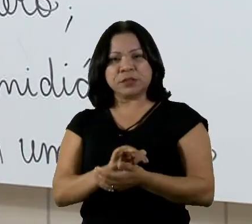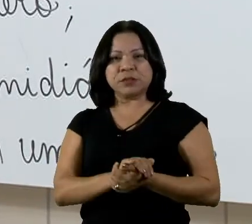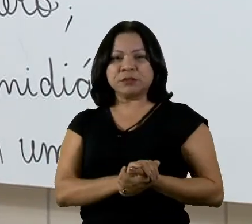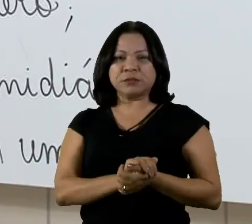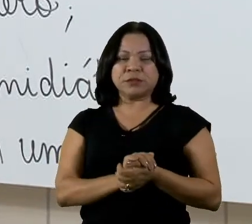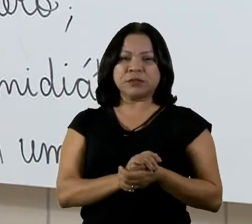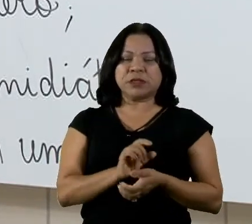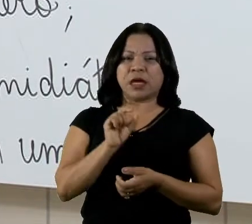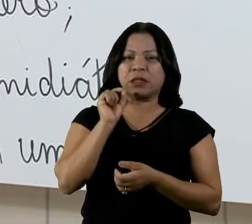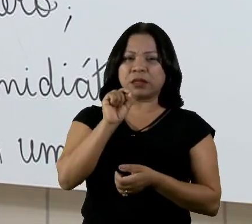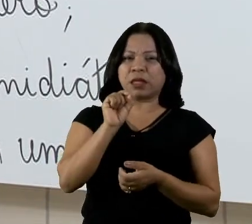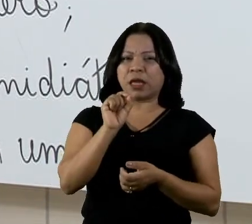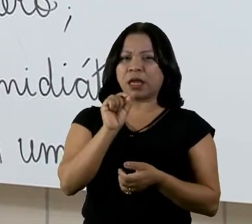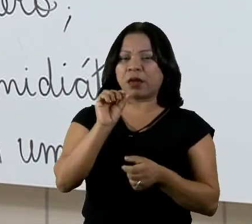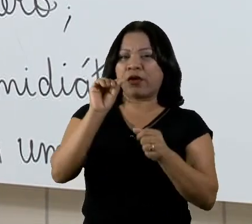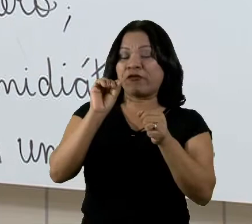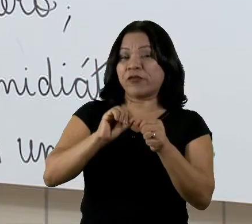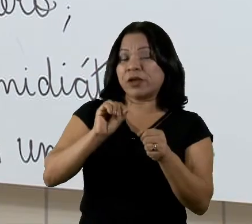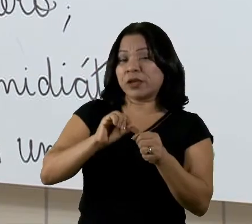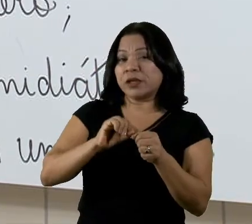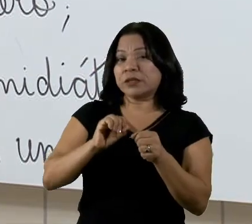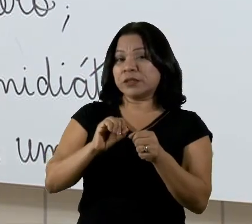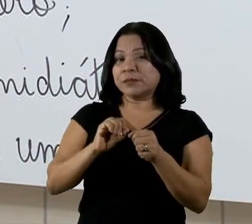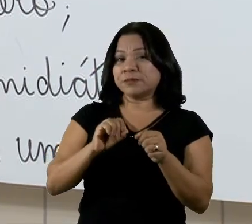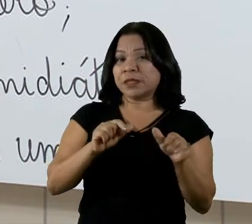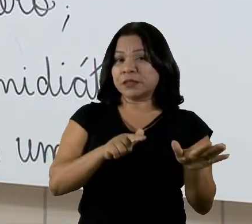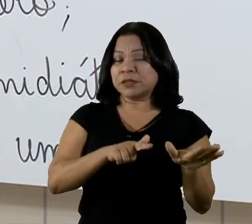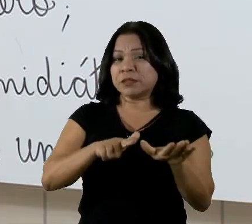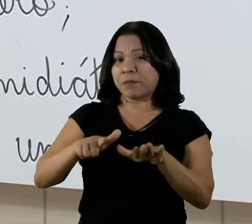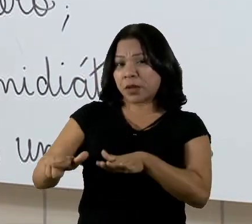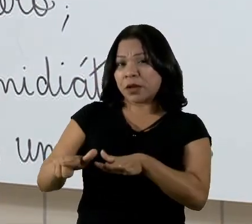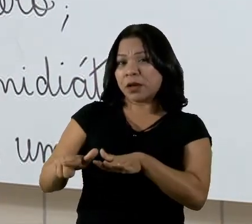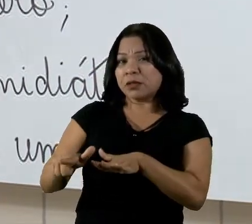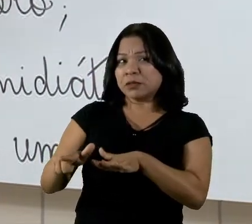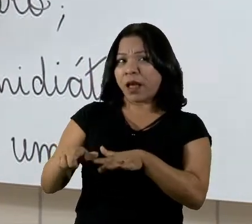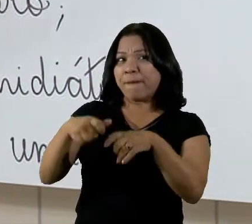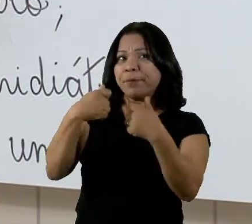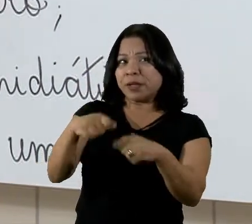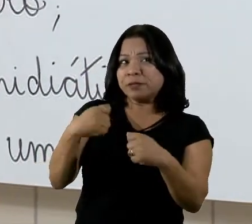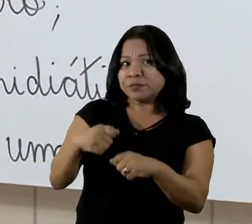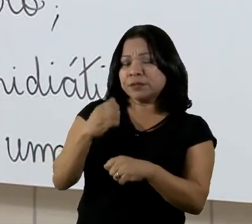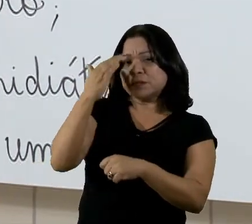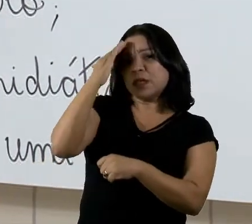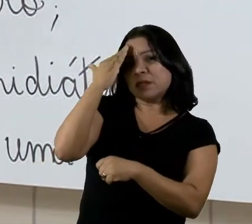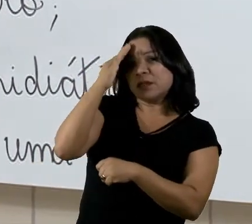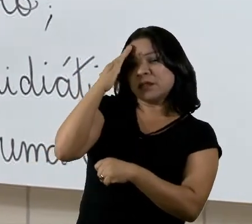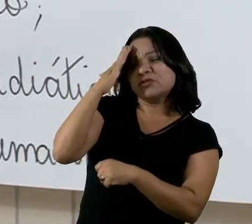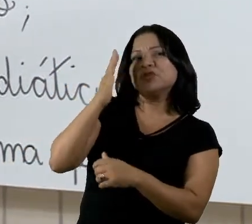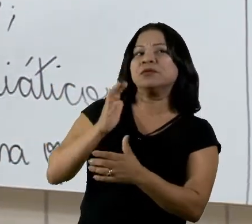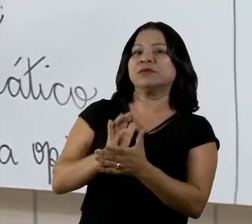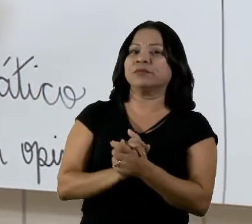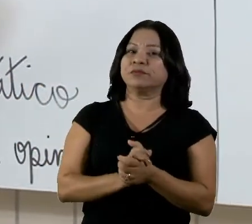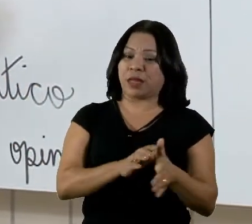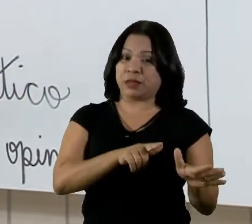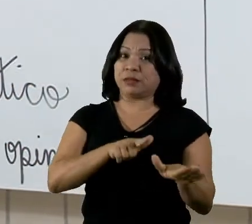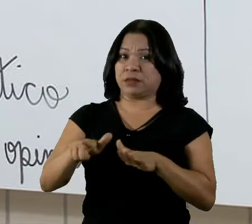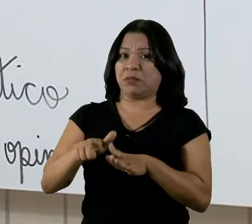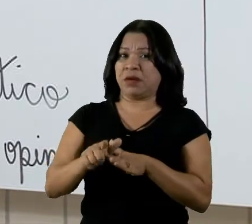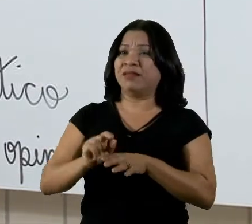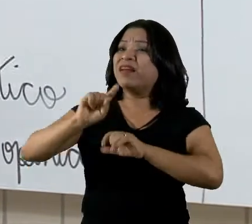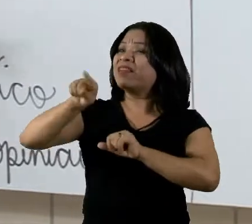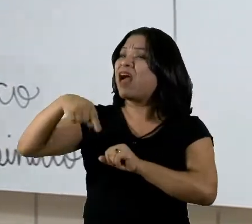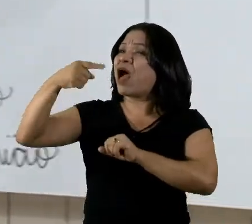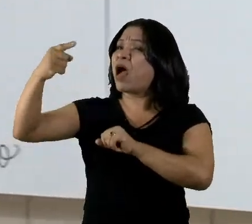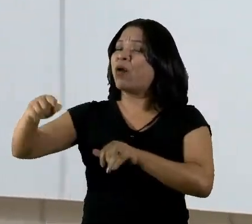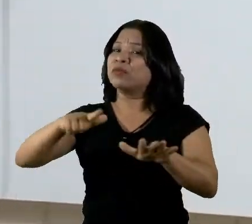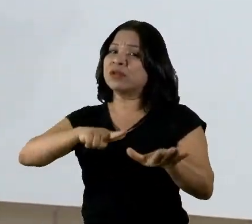essa semana, ela vai ser compreendida essa semana. O ano que vem ela já passou do prazo de validade. Por